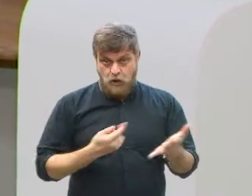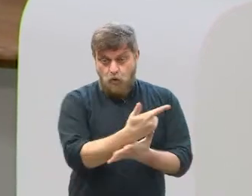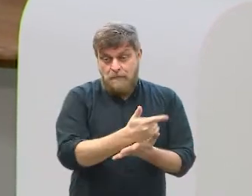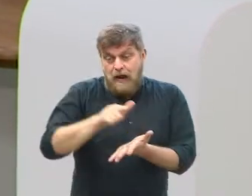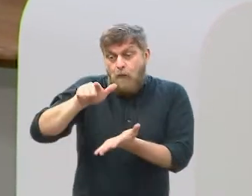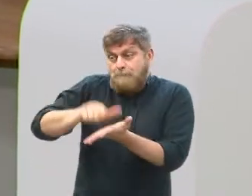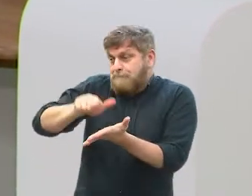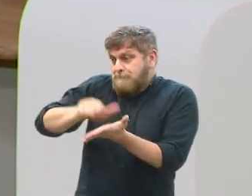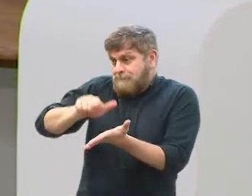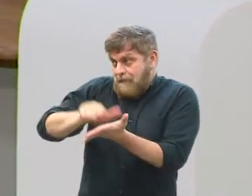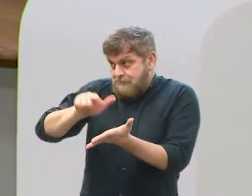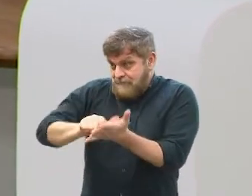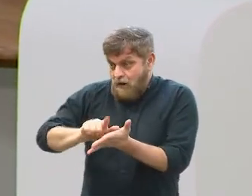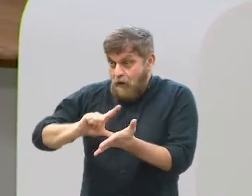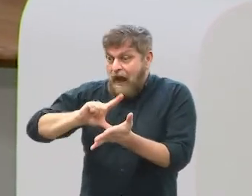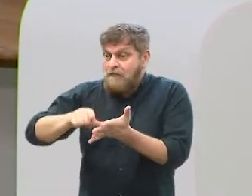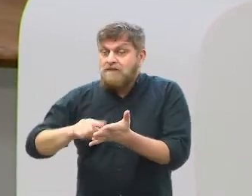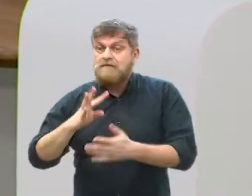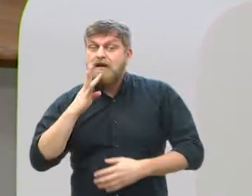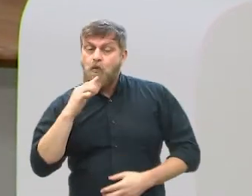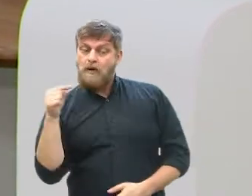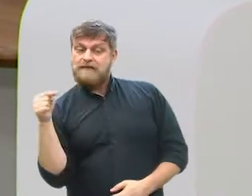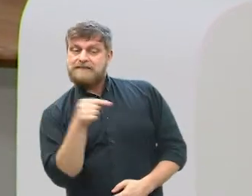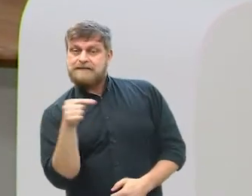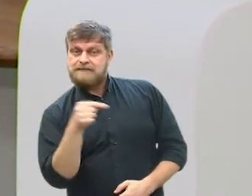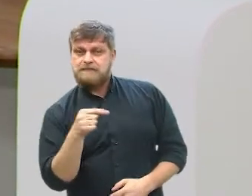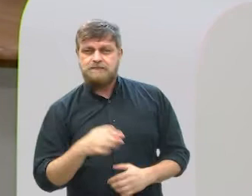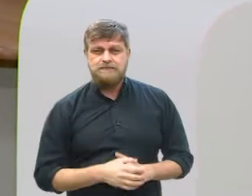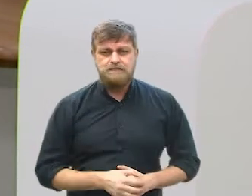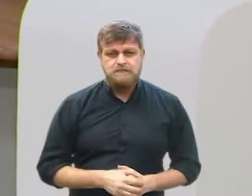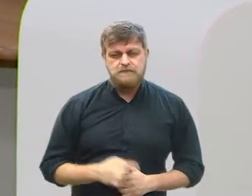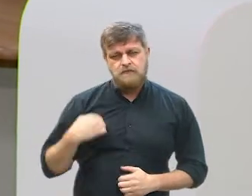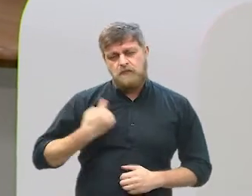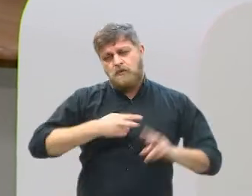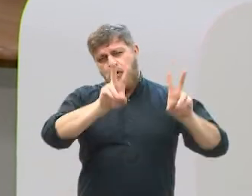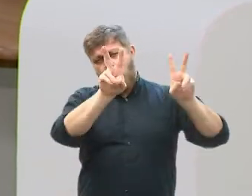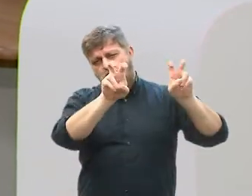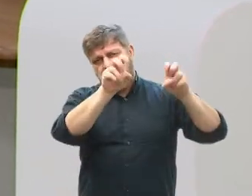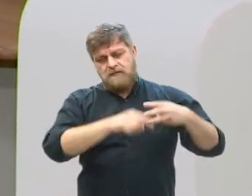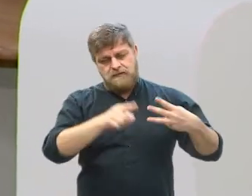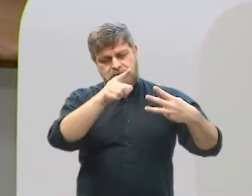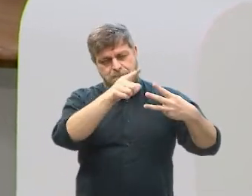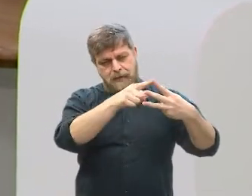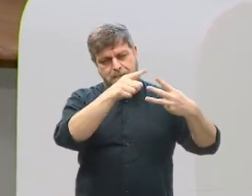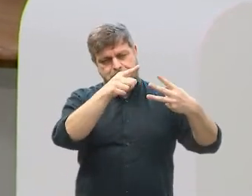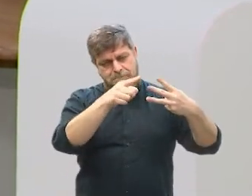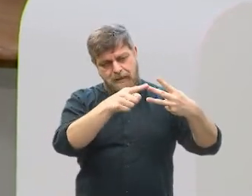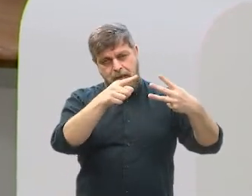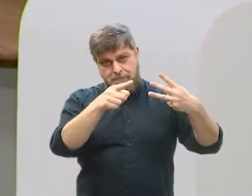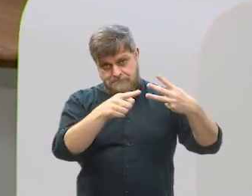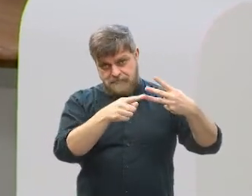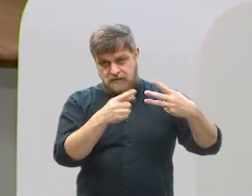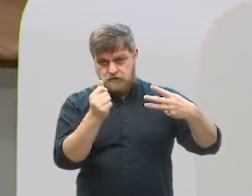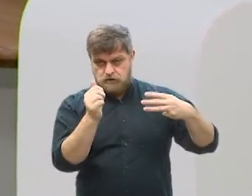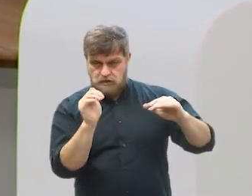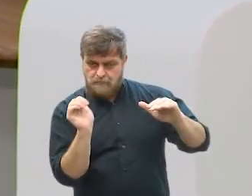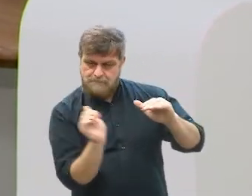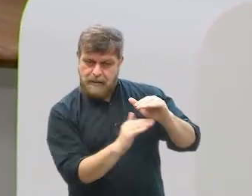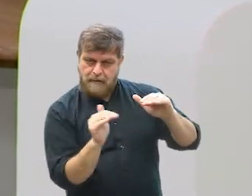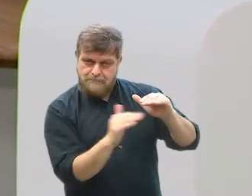papel dessa empresa, então você tem que conhecê-la. Bom, nós estamos falando então de 3